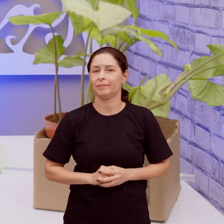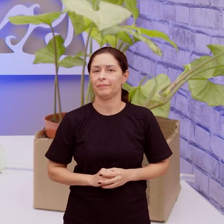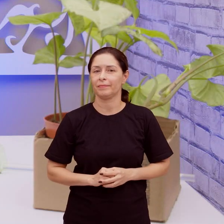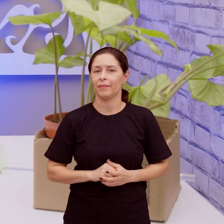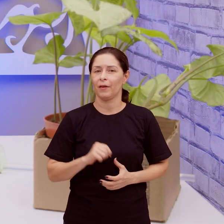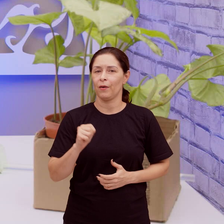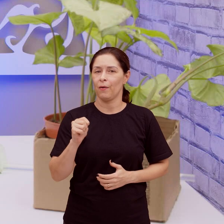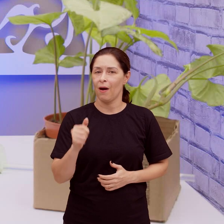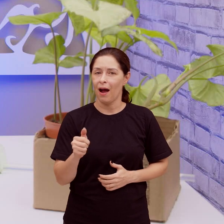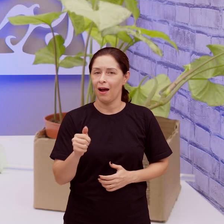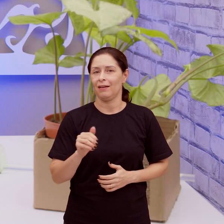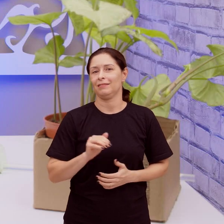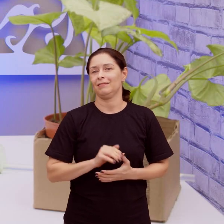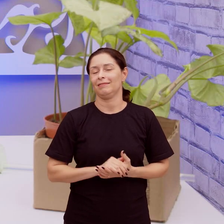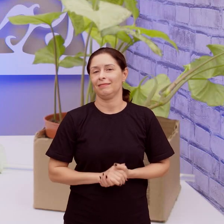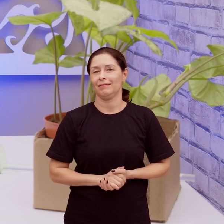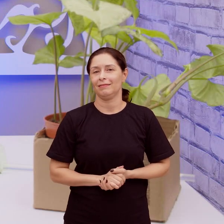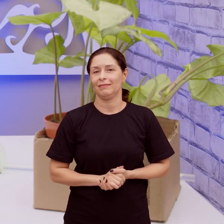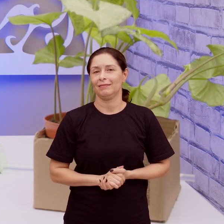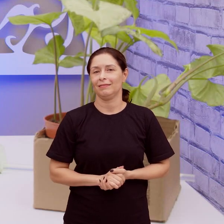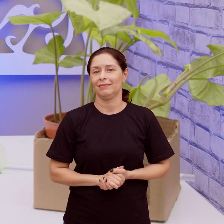Tá quase lá.